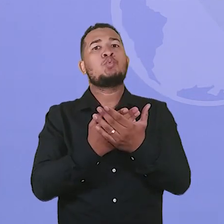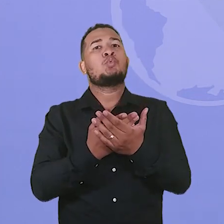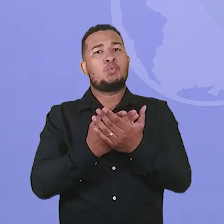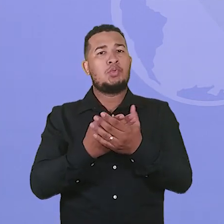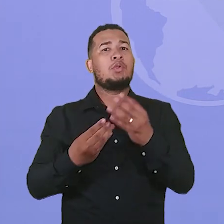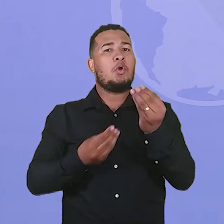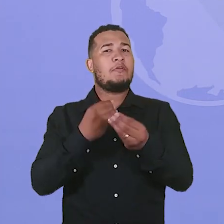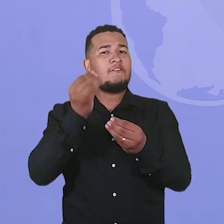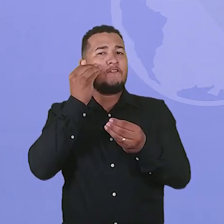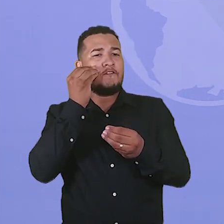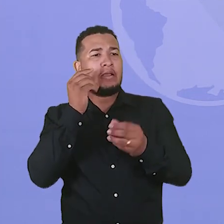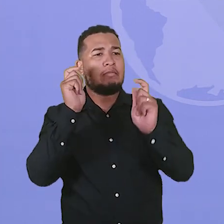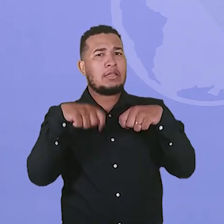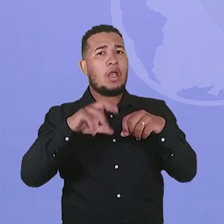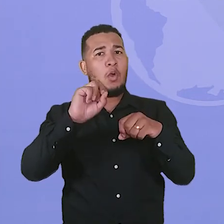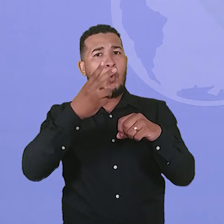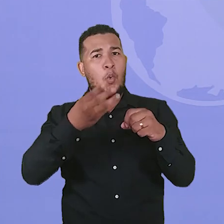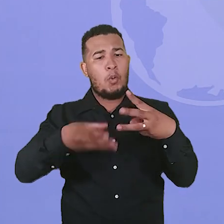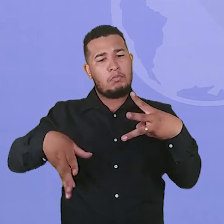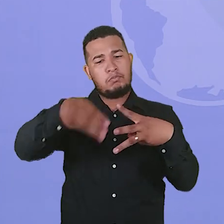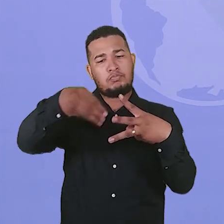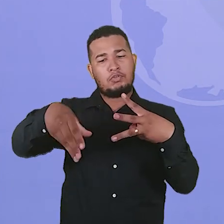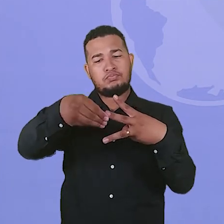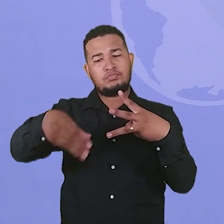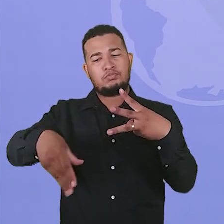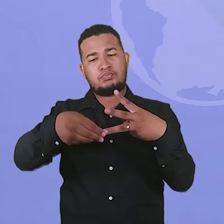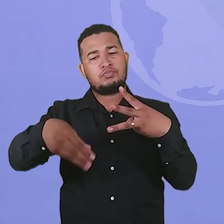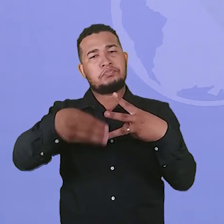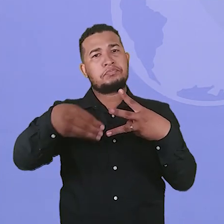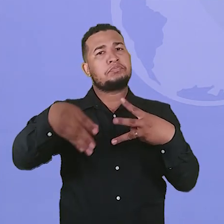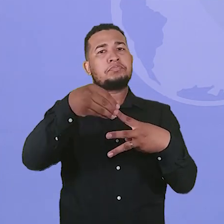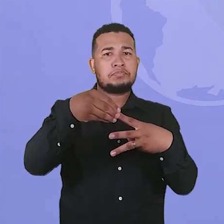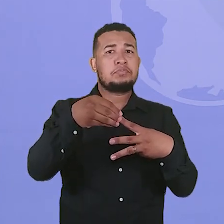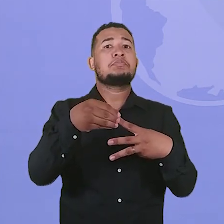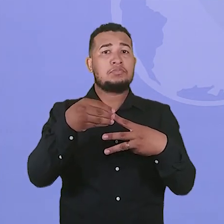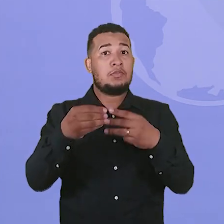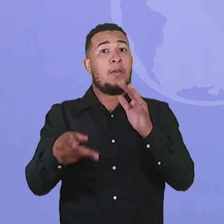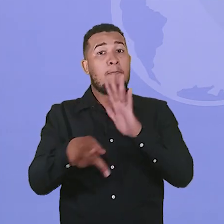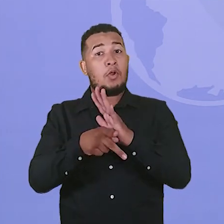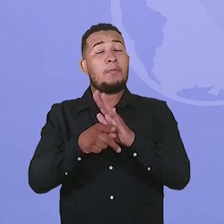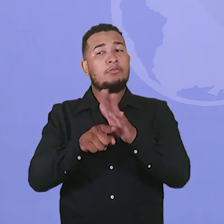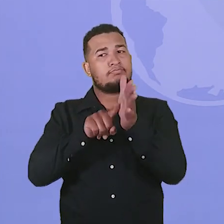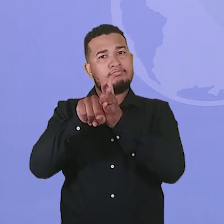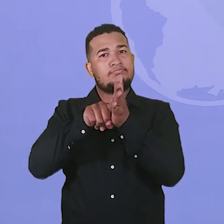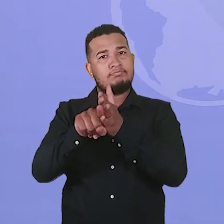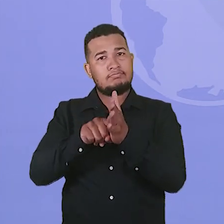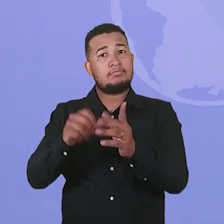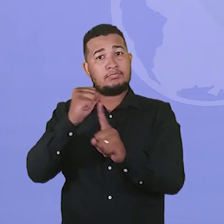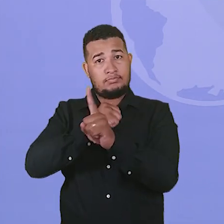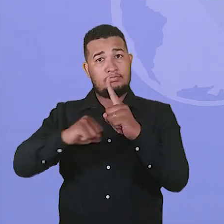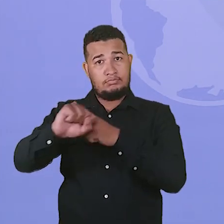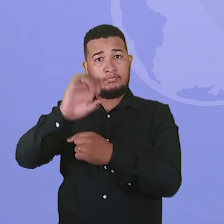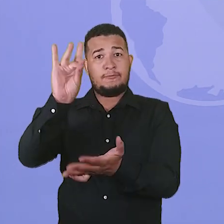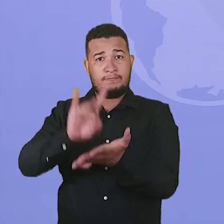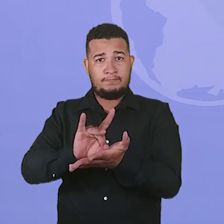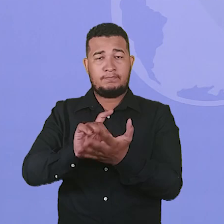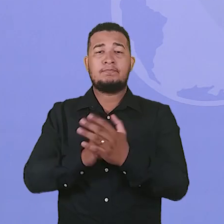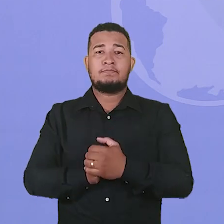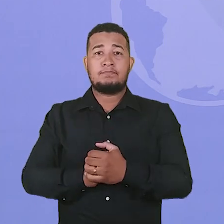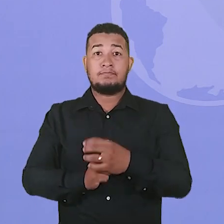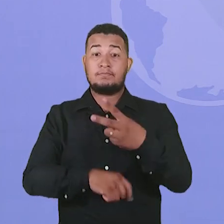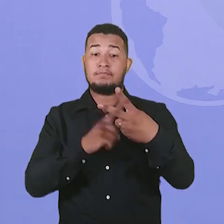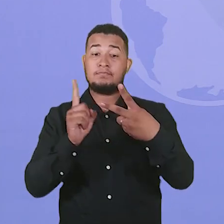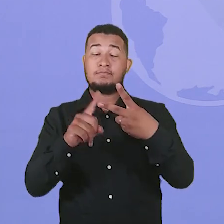Misturando aonde acha necessário ou complementando um autor com o outro para a sua investigação da realidade